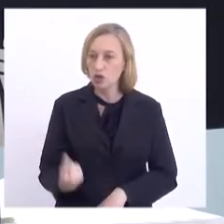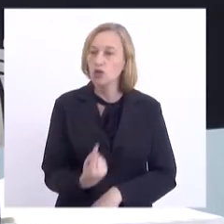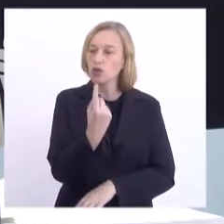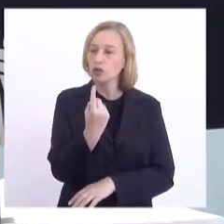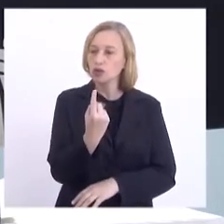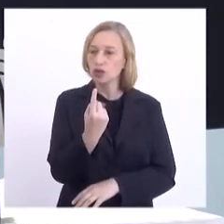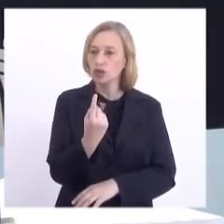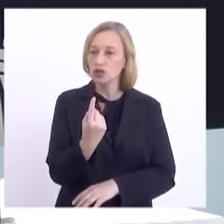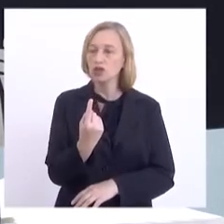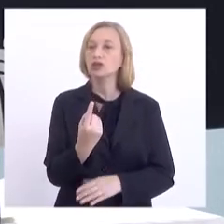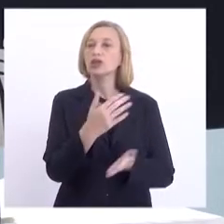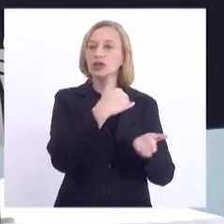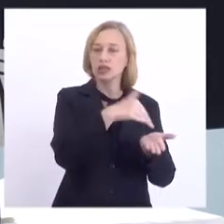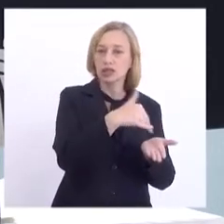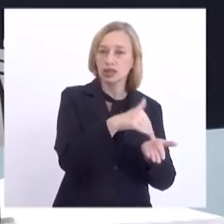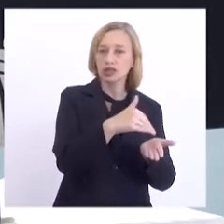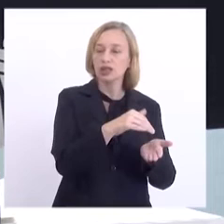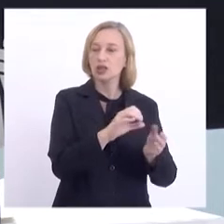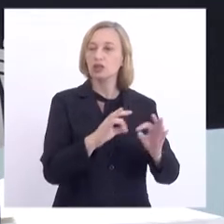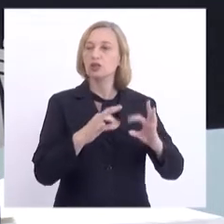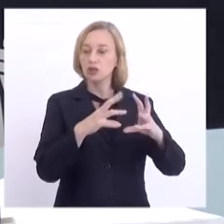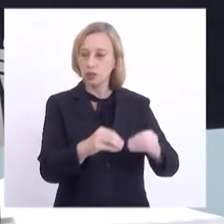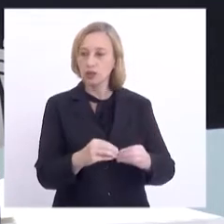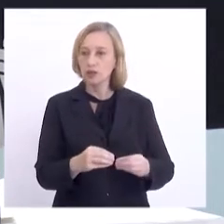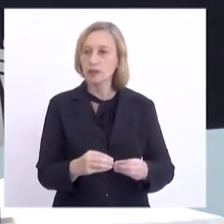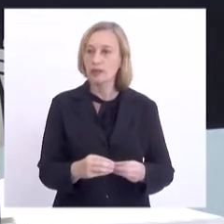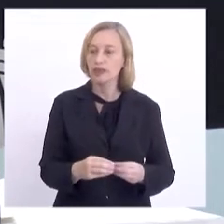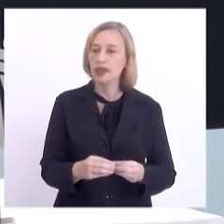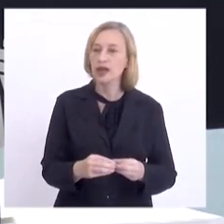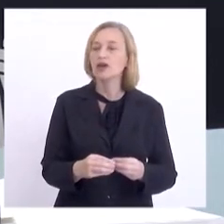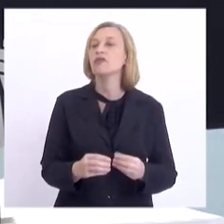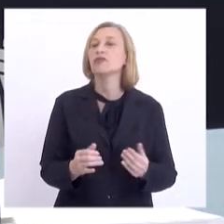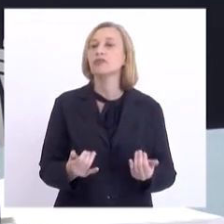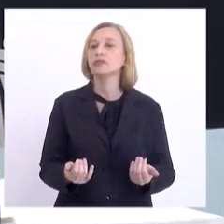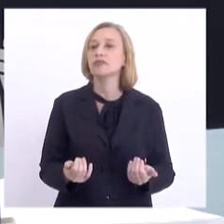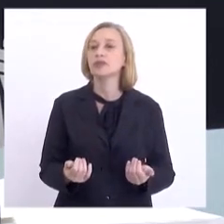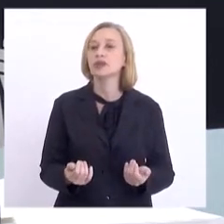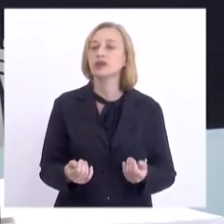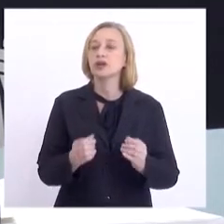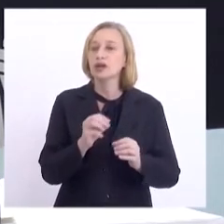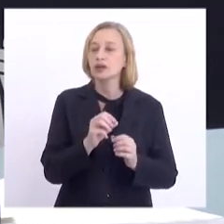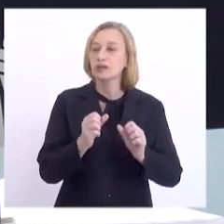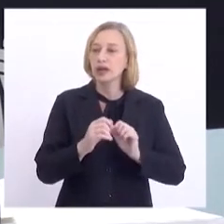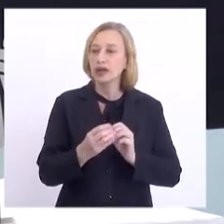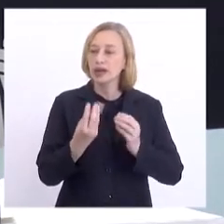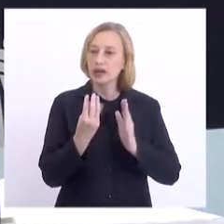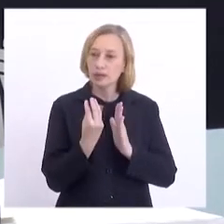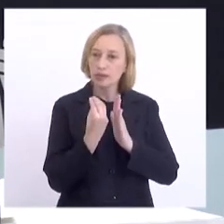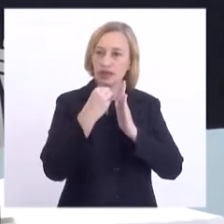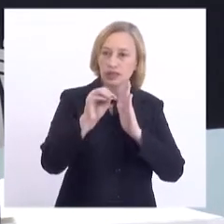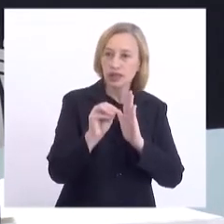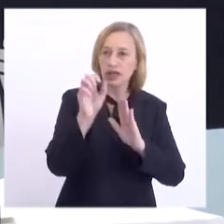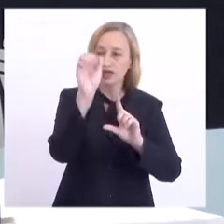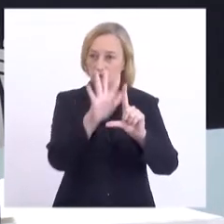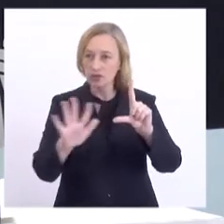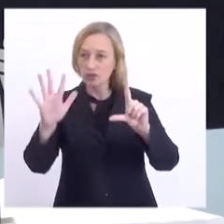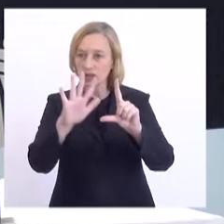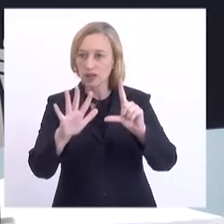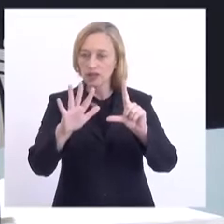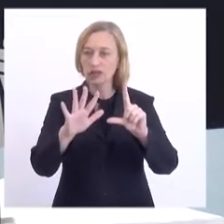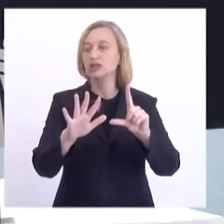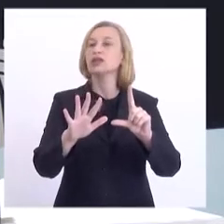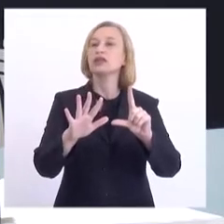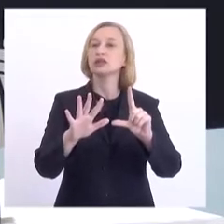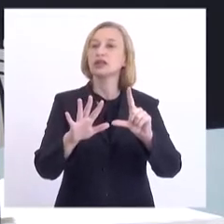executores secretarias finalistas para fingir publicizar e isso no site da Transparência que o nosso site do pacto RJ